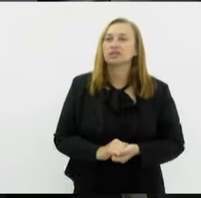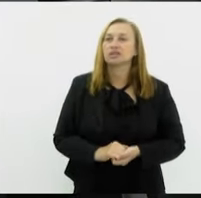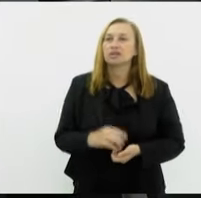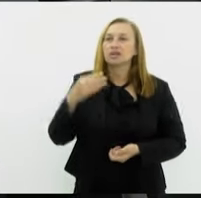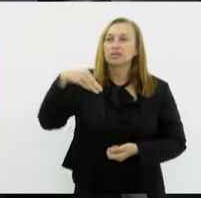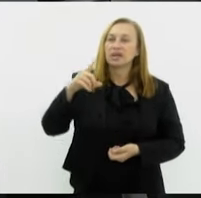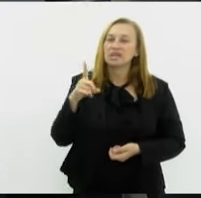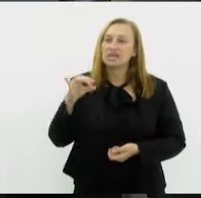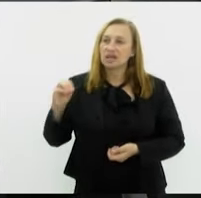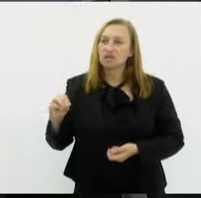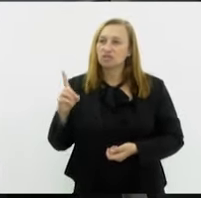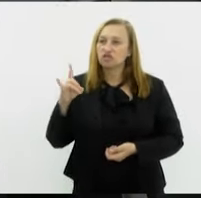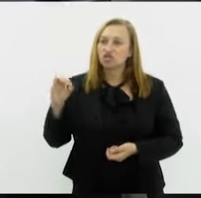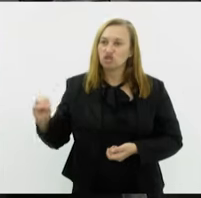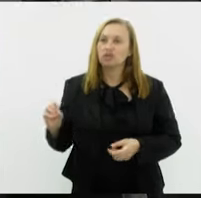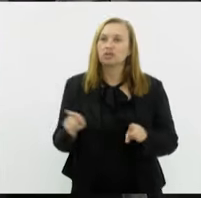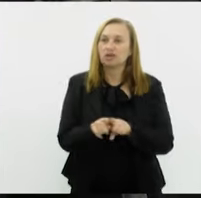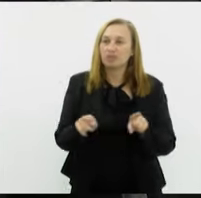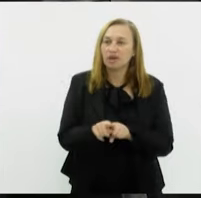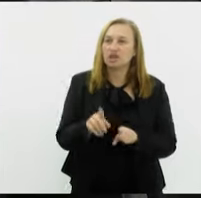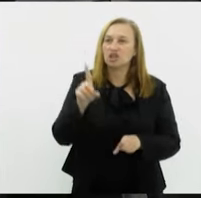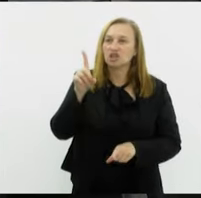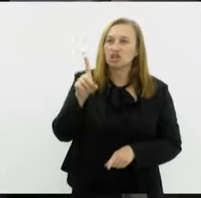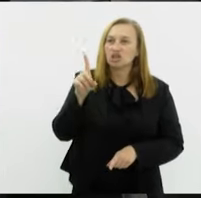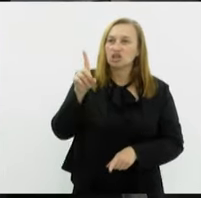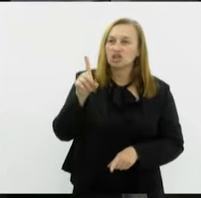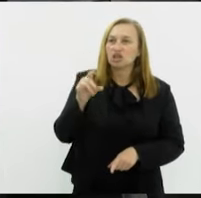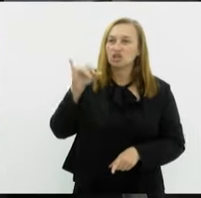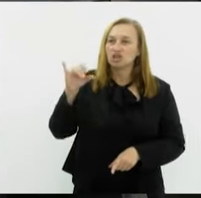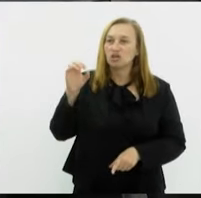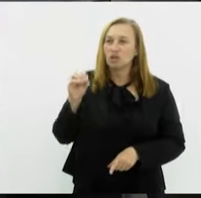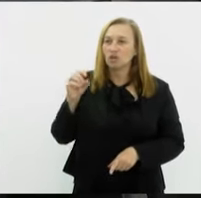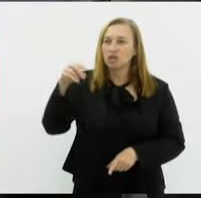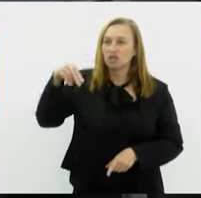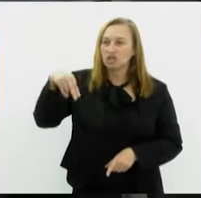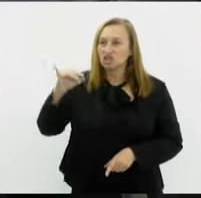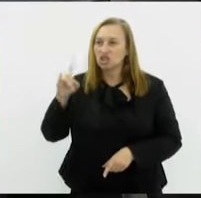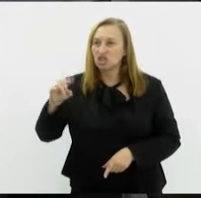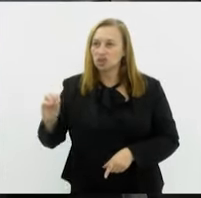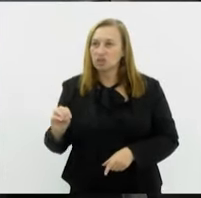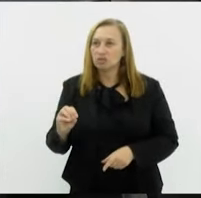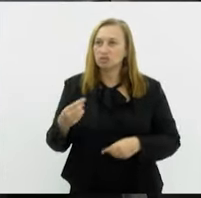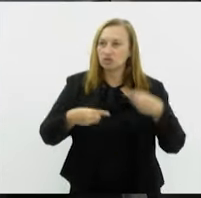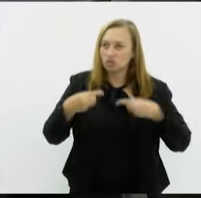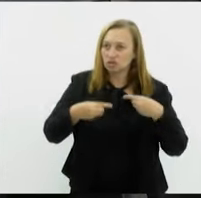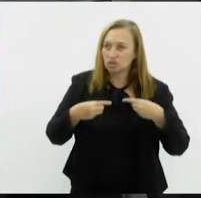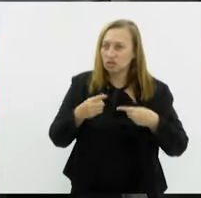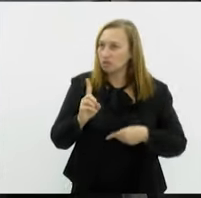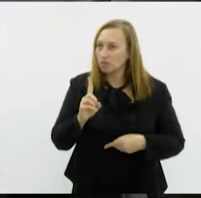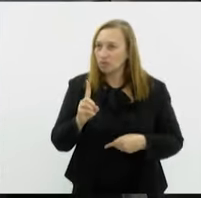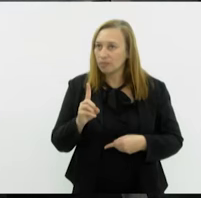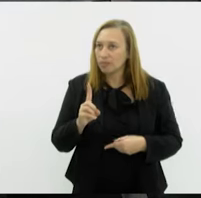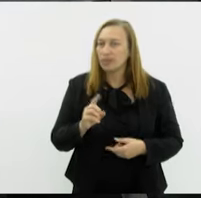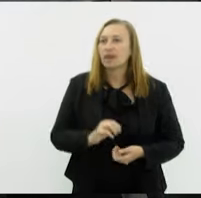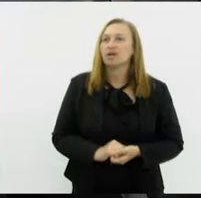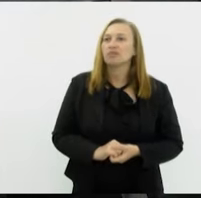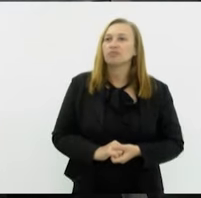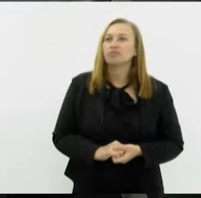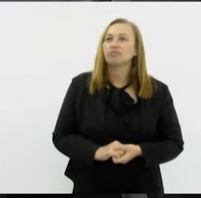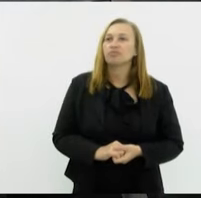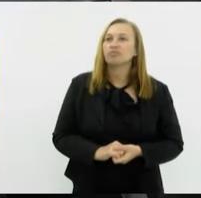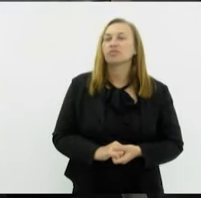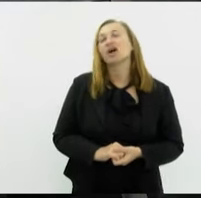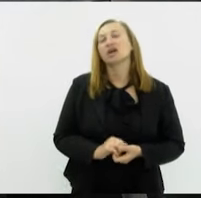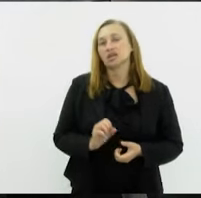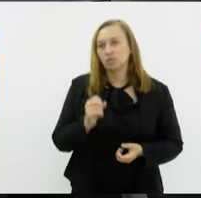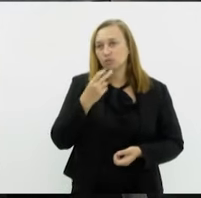Marcelo Dino. Dionísio Lins. Declaração. Vai discutir, pode? Por favor. Não, está na discussão ainda. Ah,